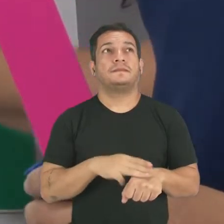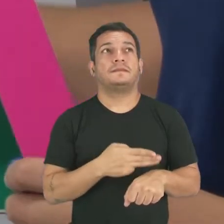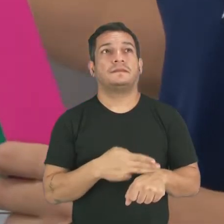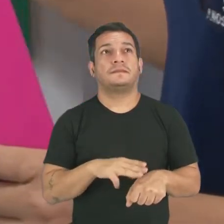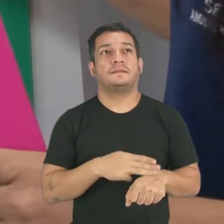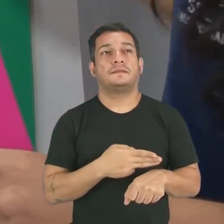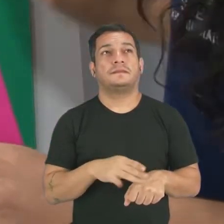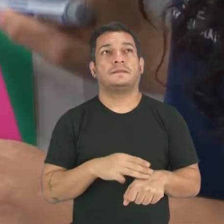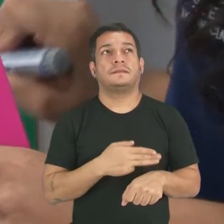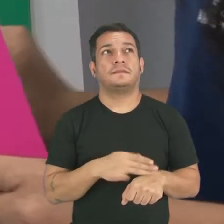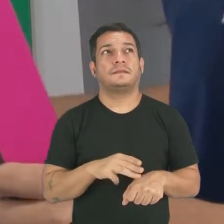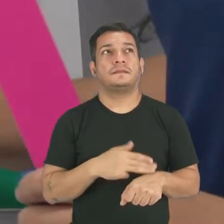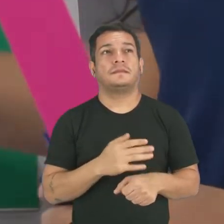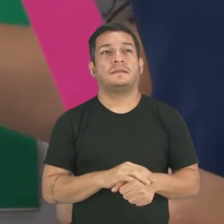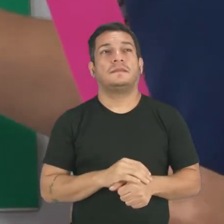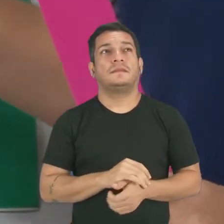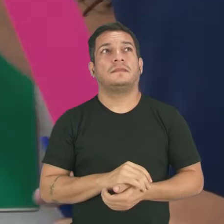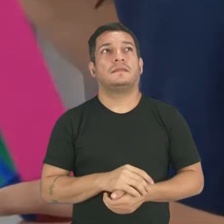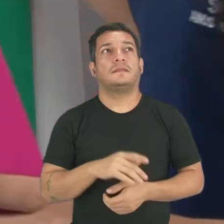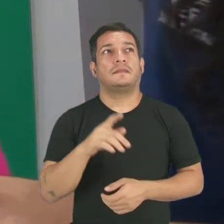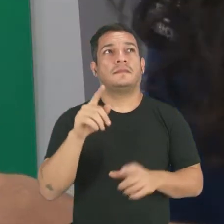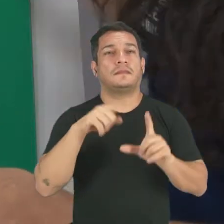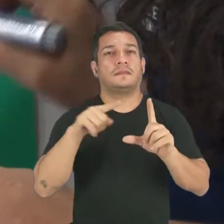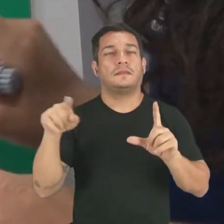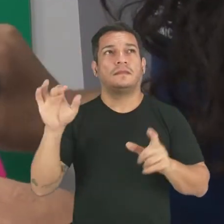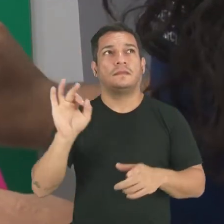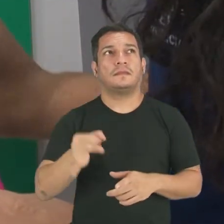esse gráfico aqui é o gráfico certo?